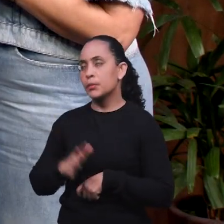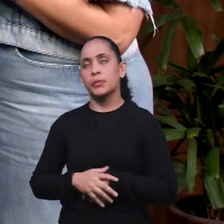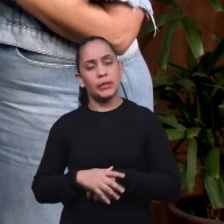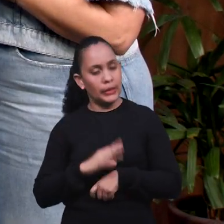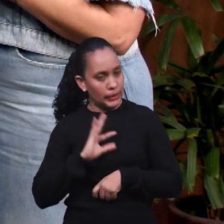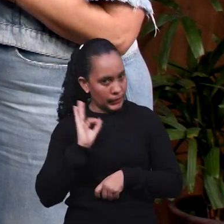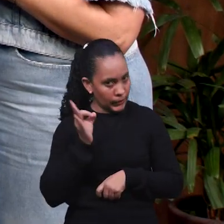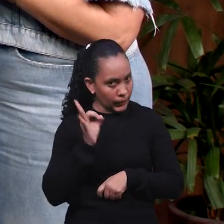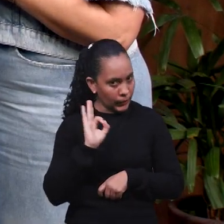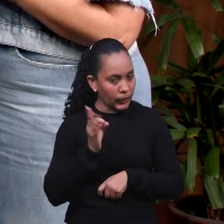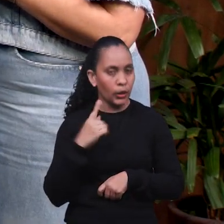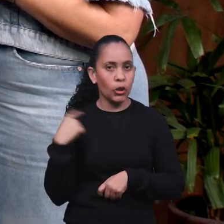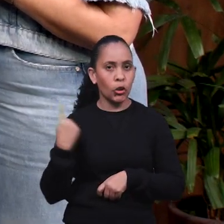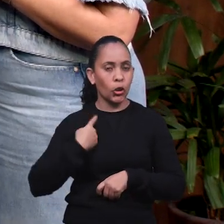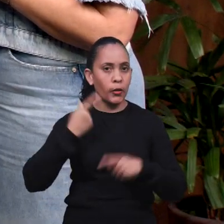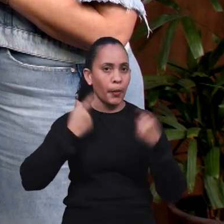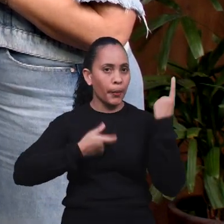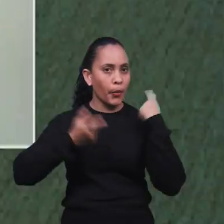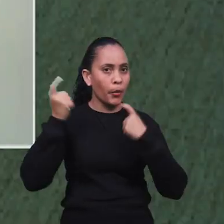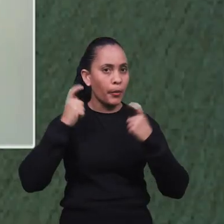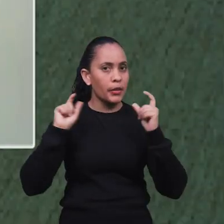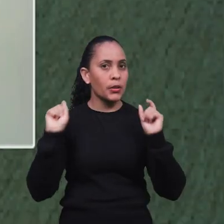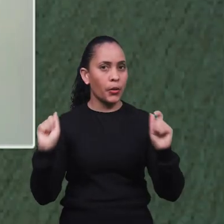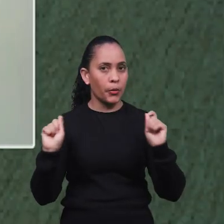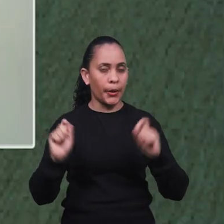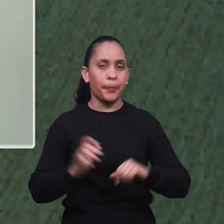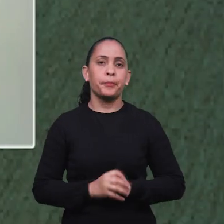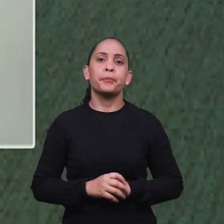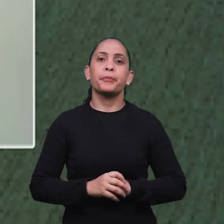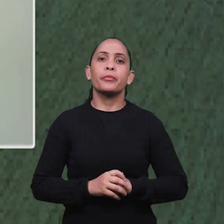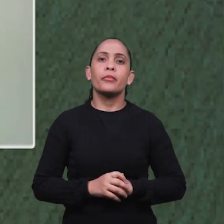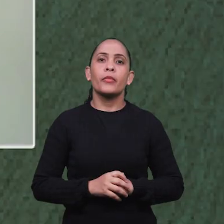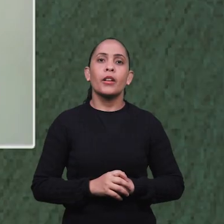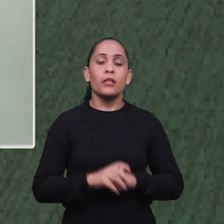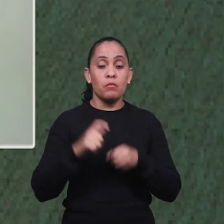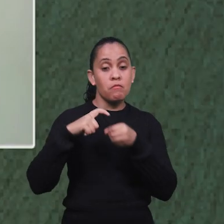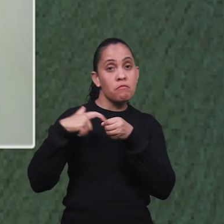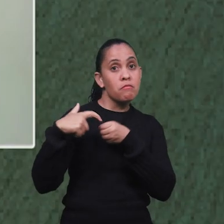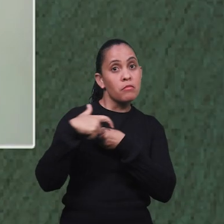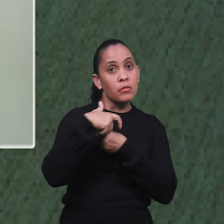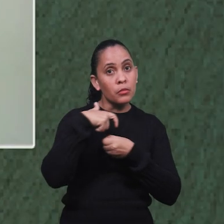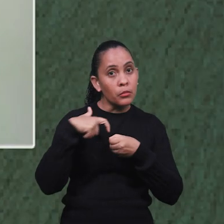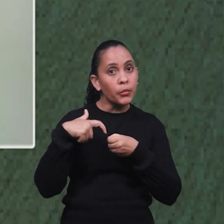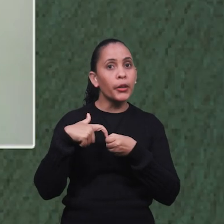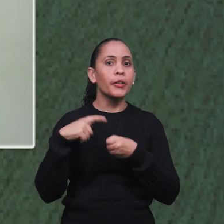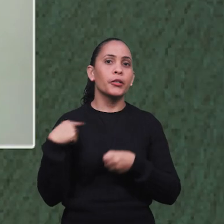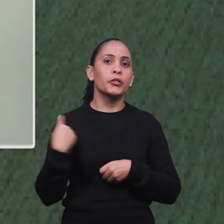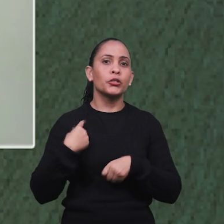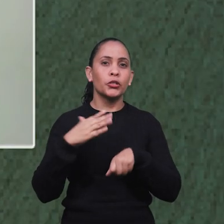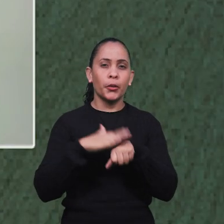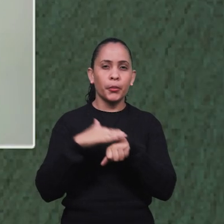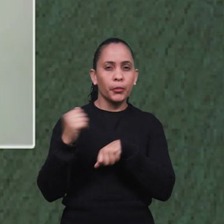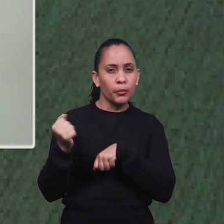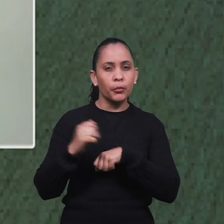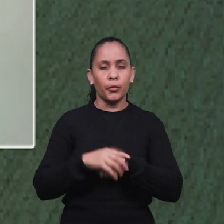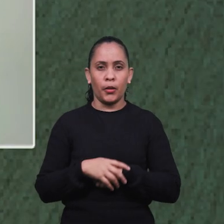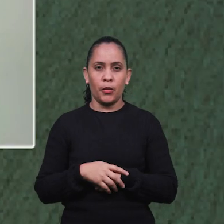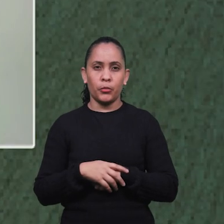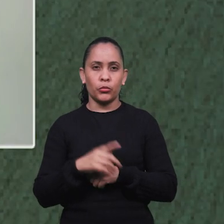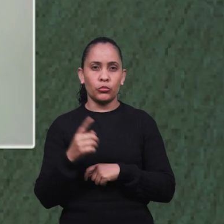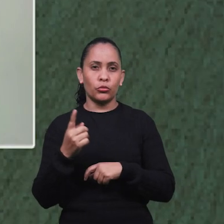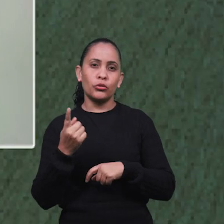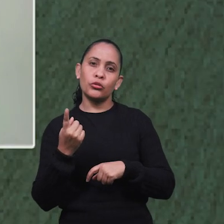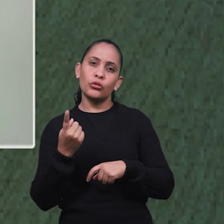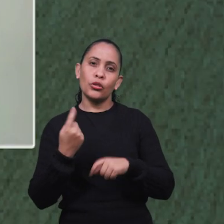Sim, isso é uma preocupação nossa. Por exemplo, no caso de morango, esse morango que a gente chama morango